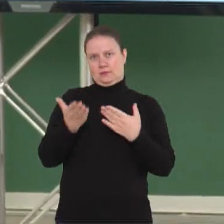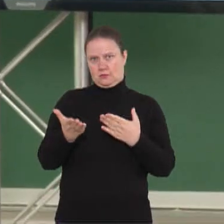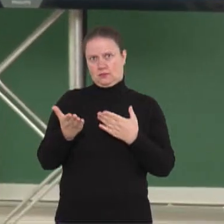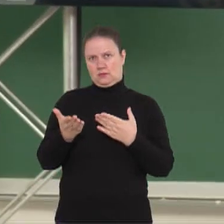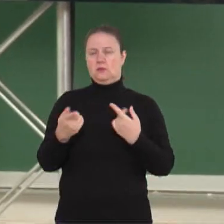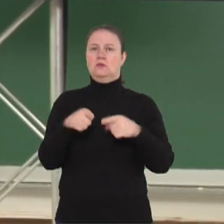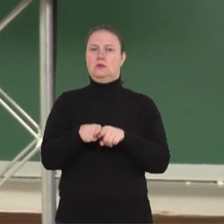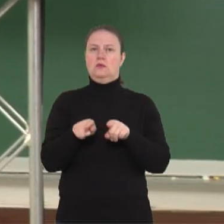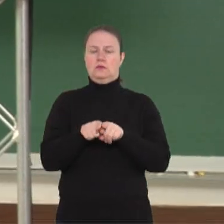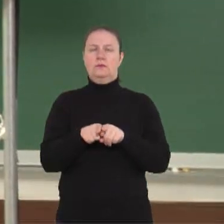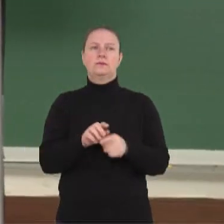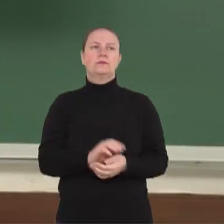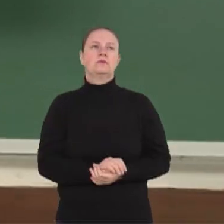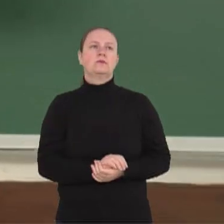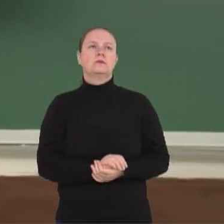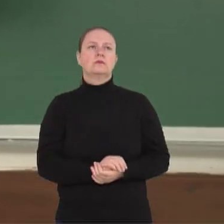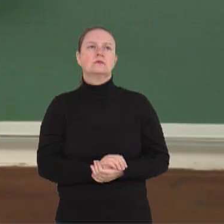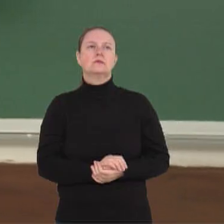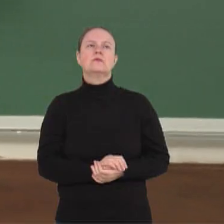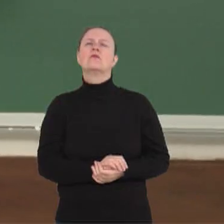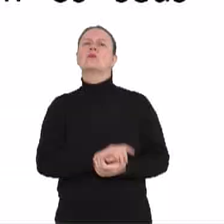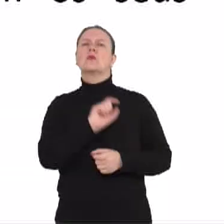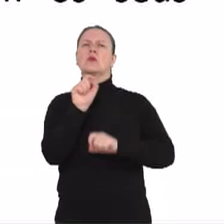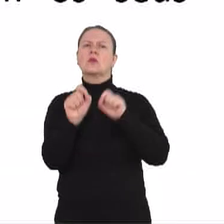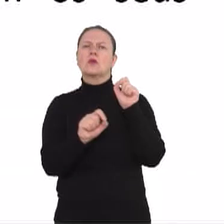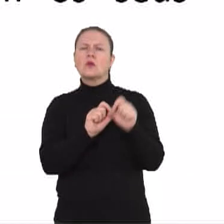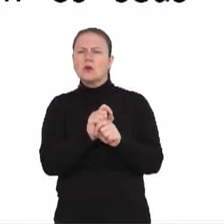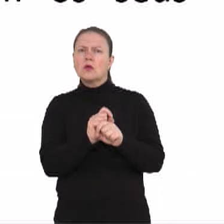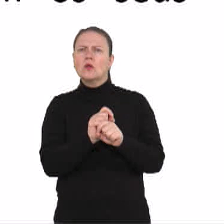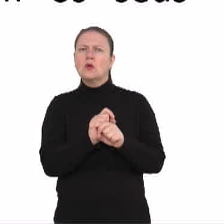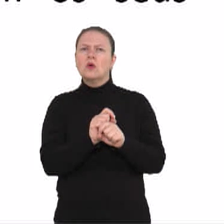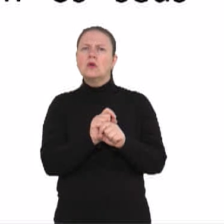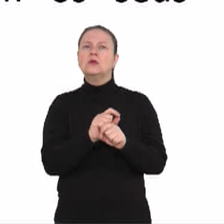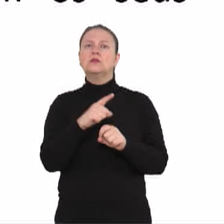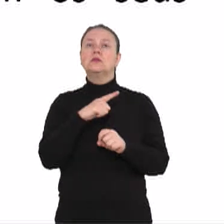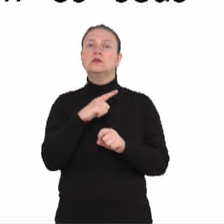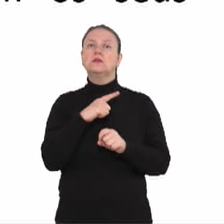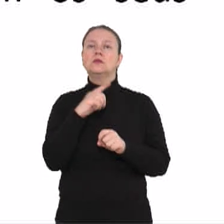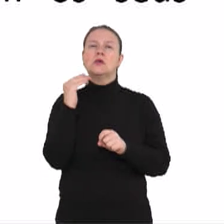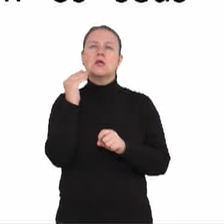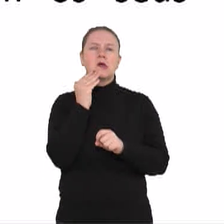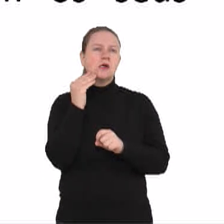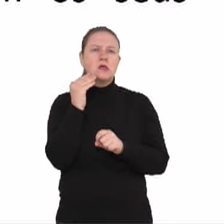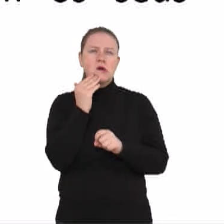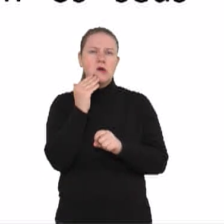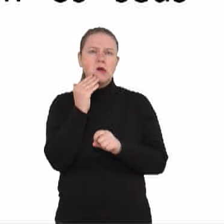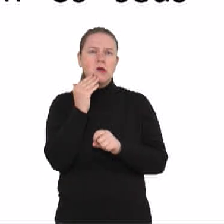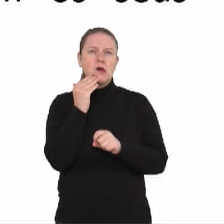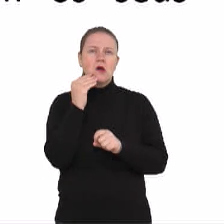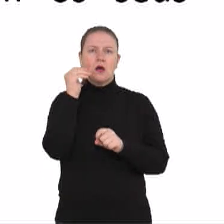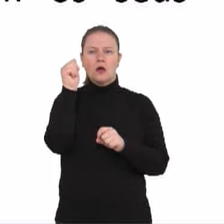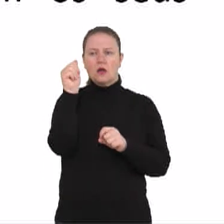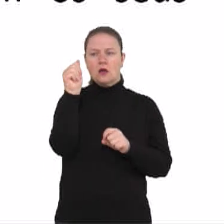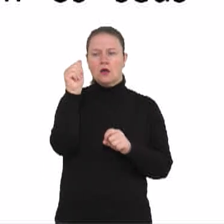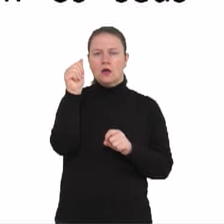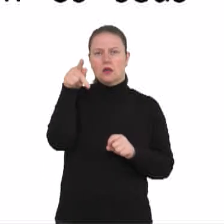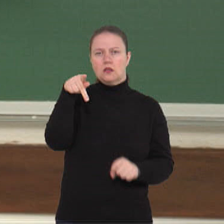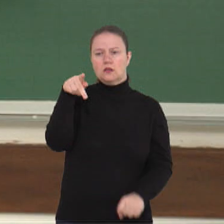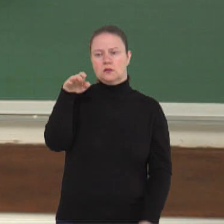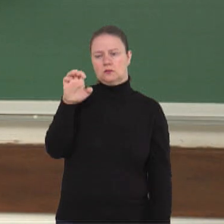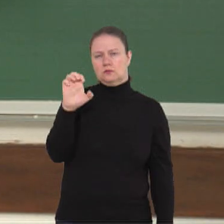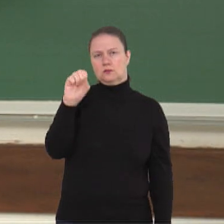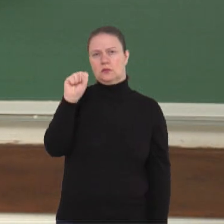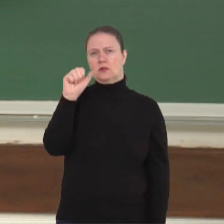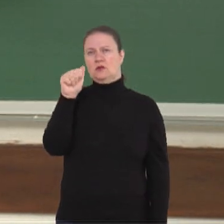resenhista pesquisou. Apesar de imenso sucesso, ela tem os seus defeitos. Apesar, olha esse conectivo de